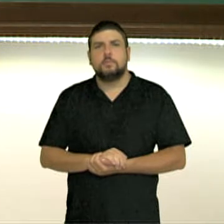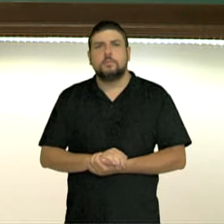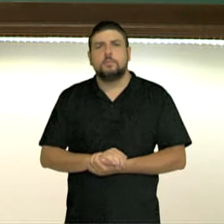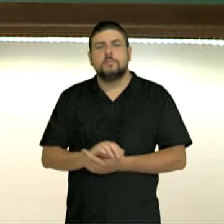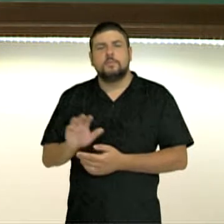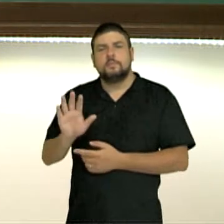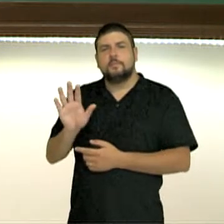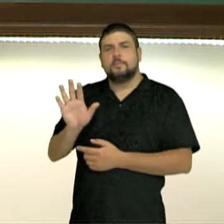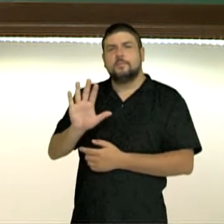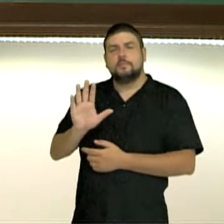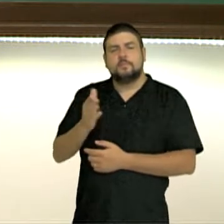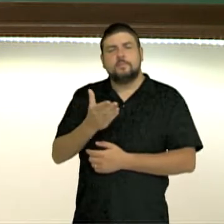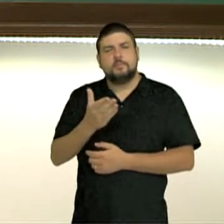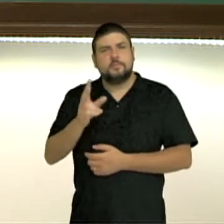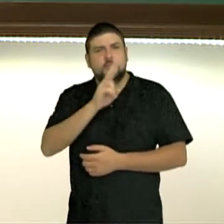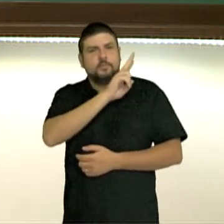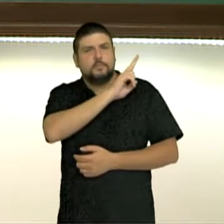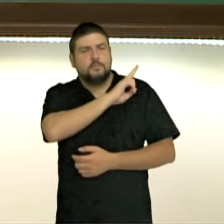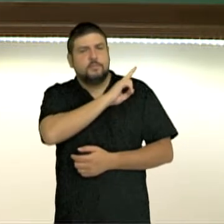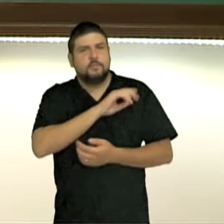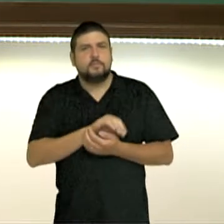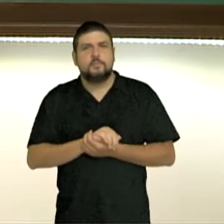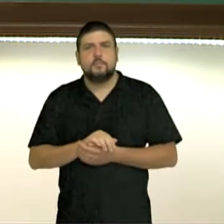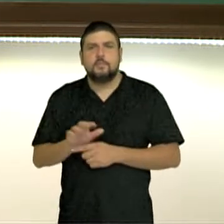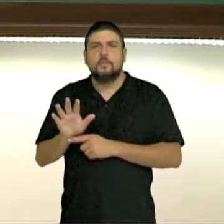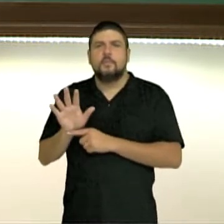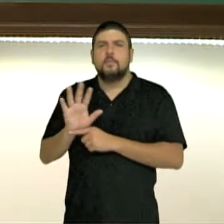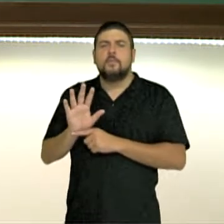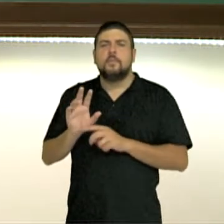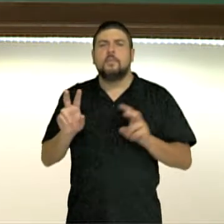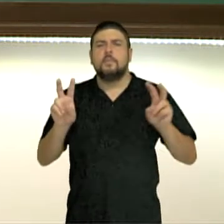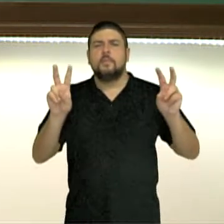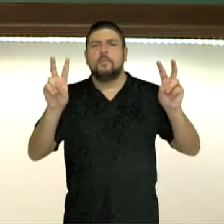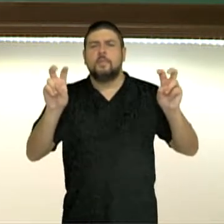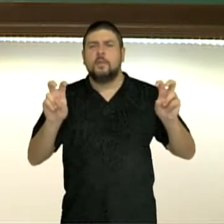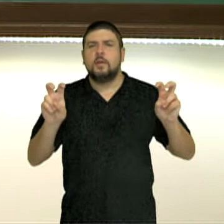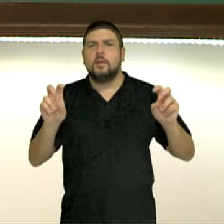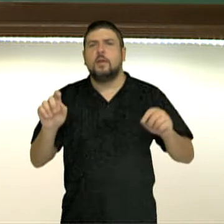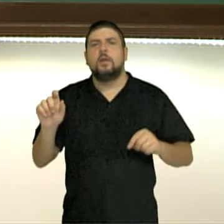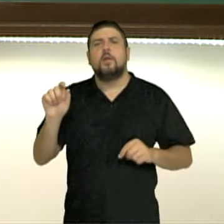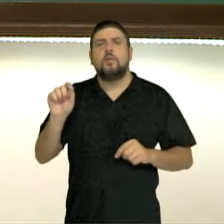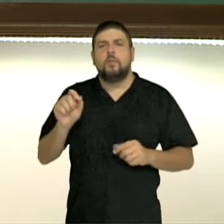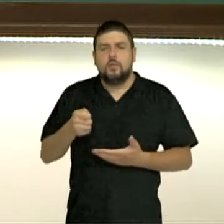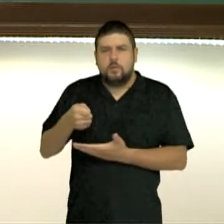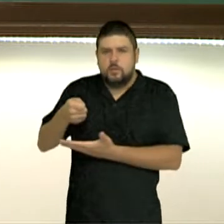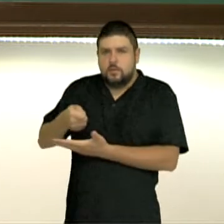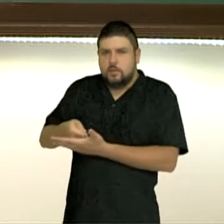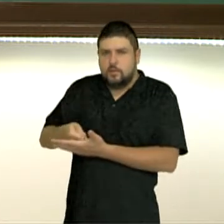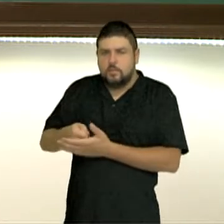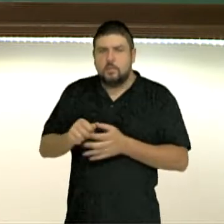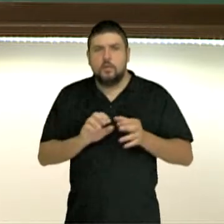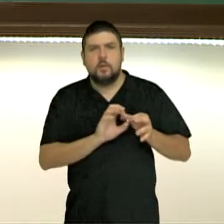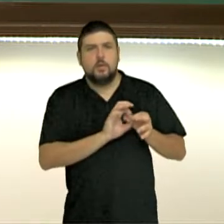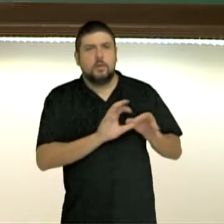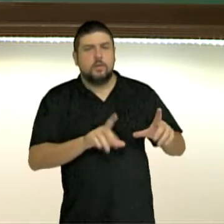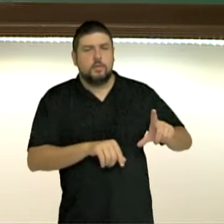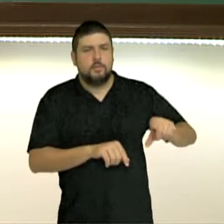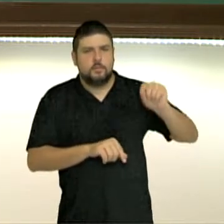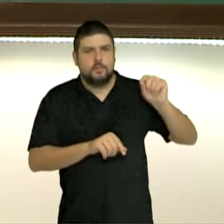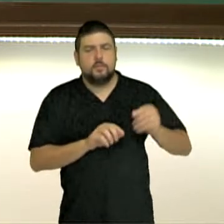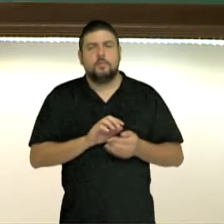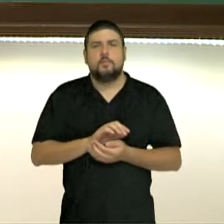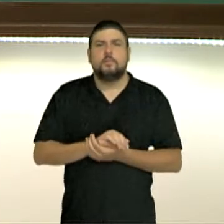Olá, estudantes da segunda série. Neste vídeo vamos falar sobre determinismo e livre-arbítrio.